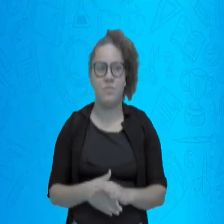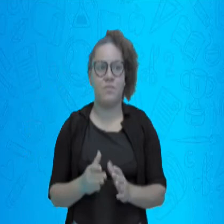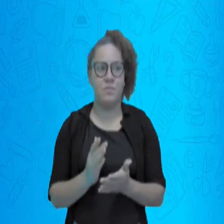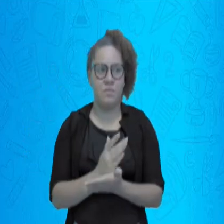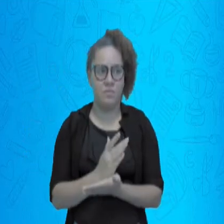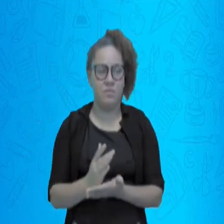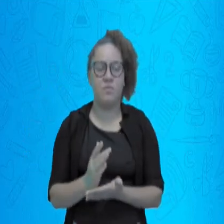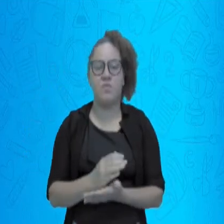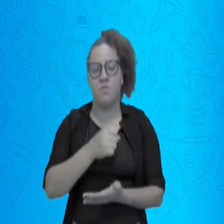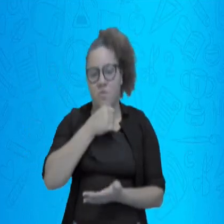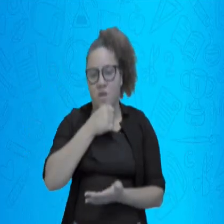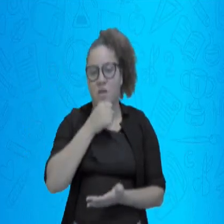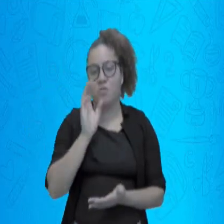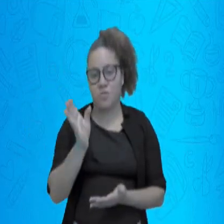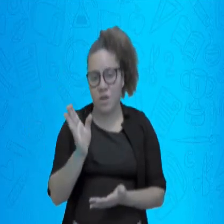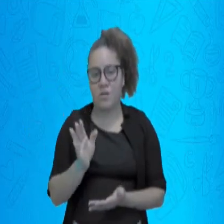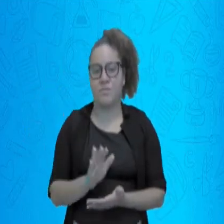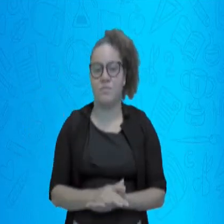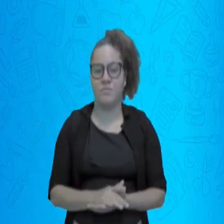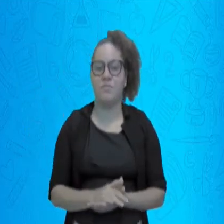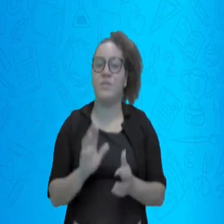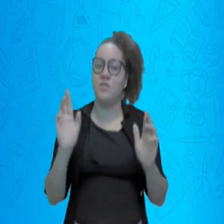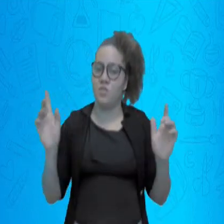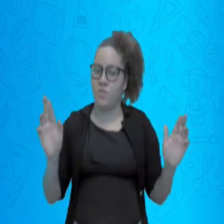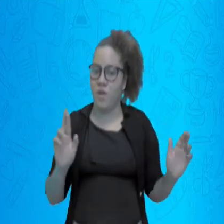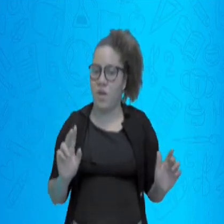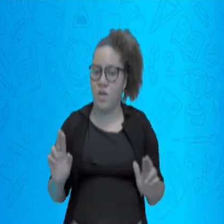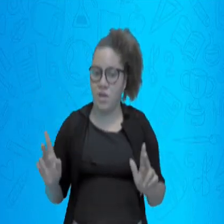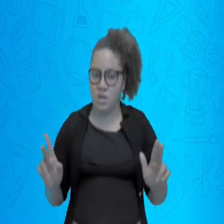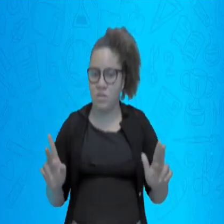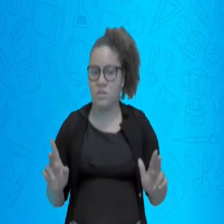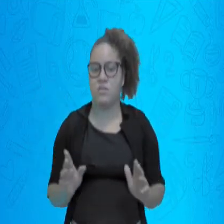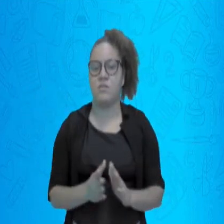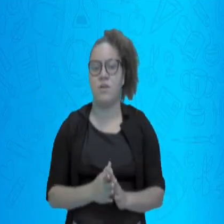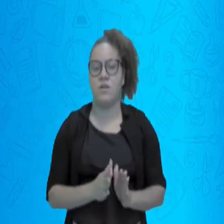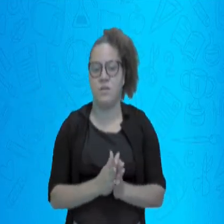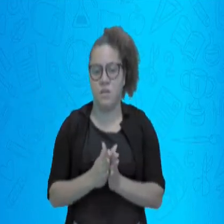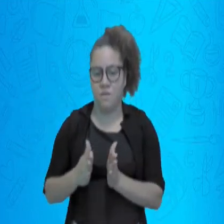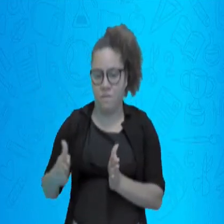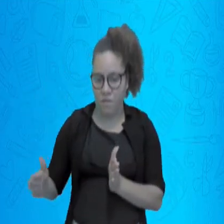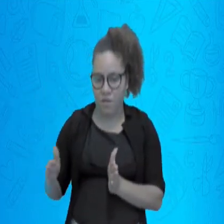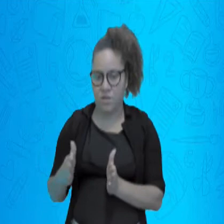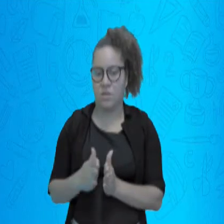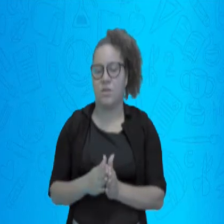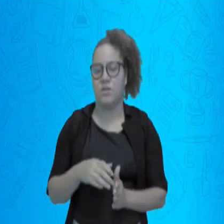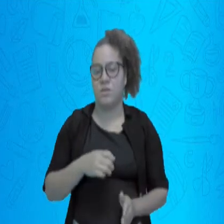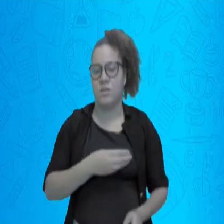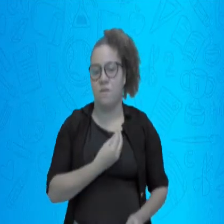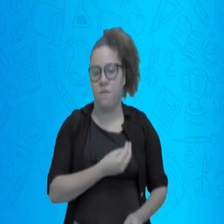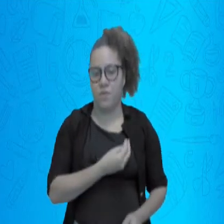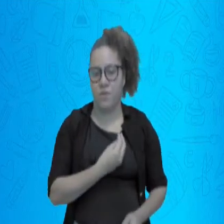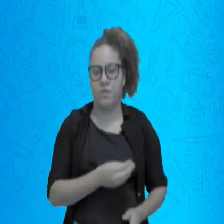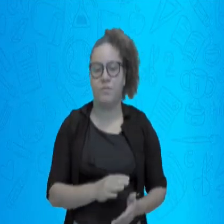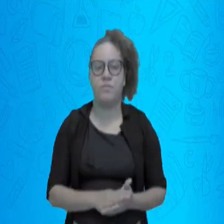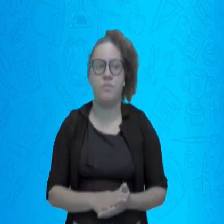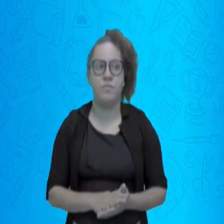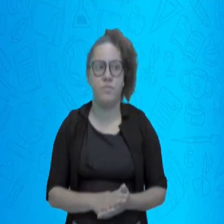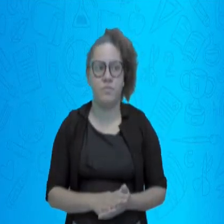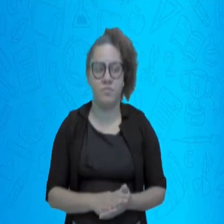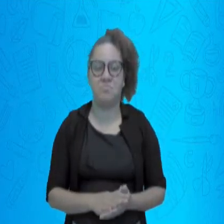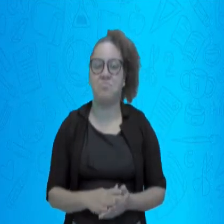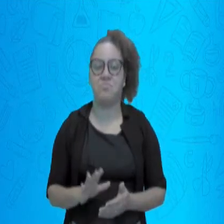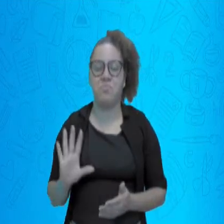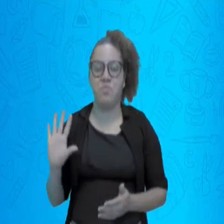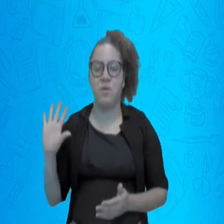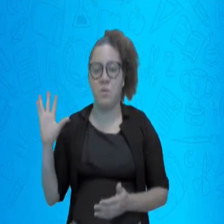já ficou mais velho. Então, são diferenças que aparecem entre as pessoas. Essa diferença pode acontecer comigo.